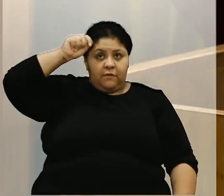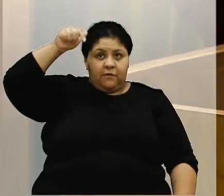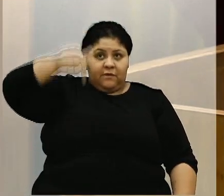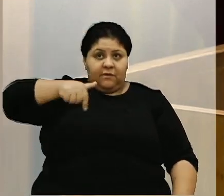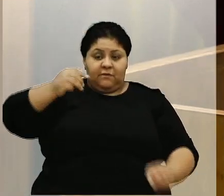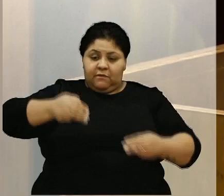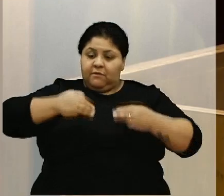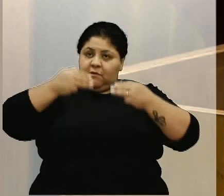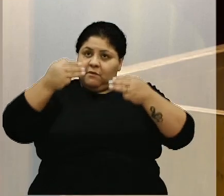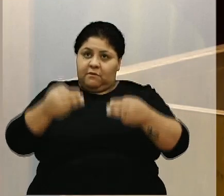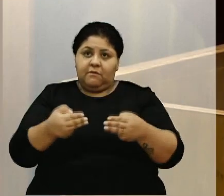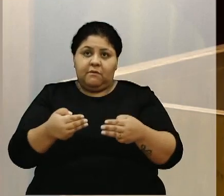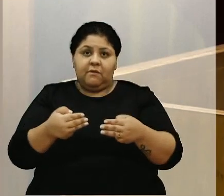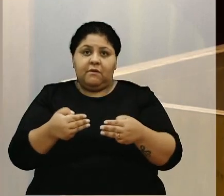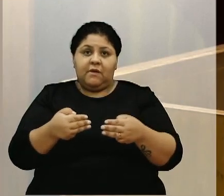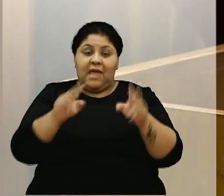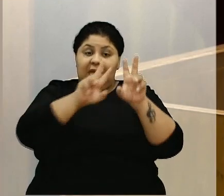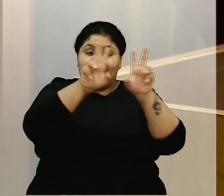moção é palco político.